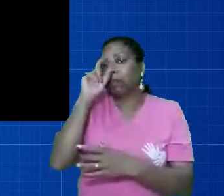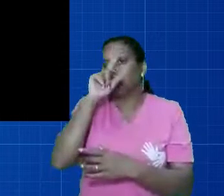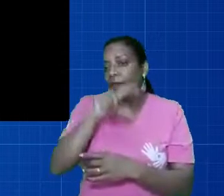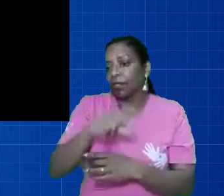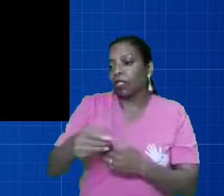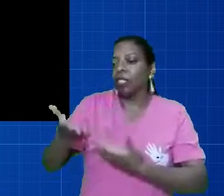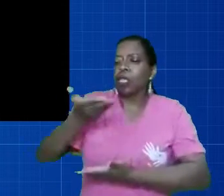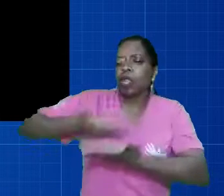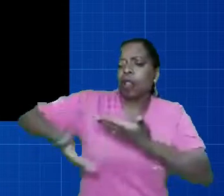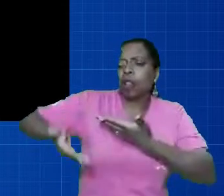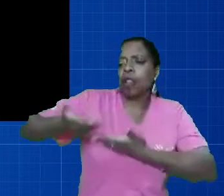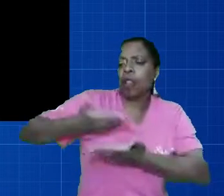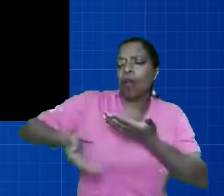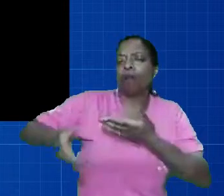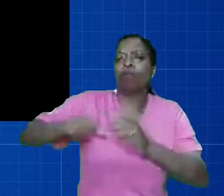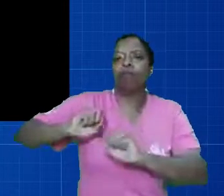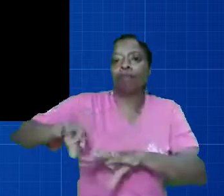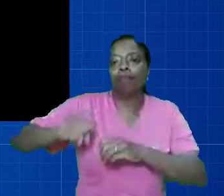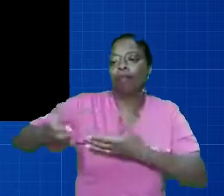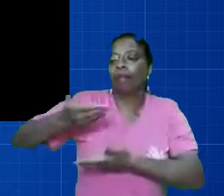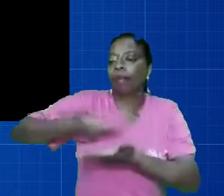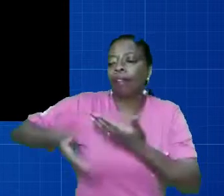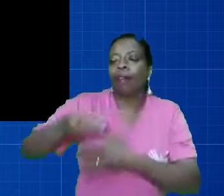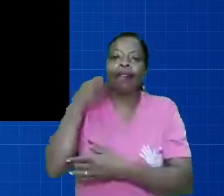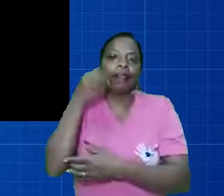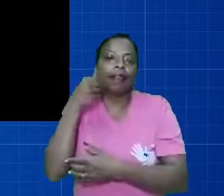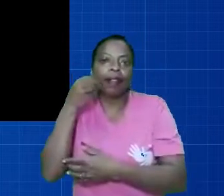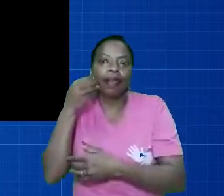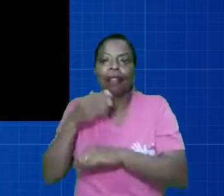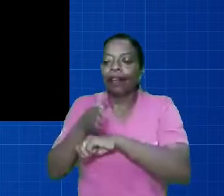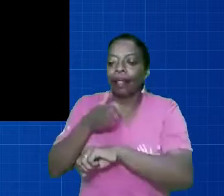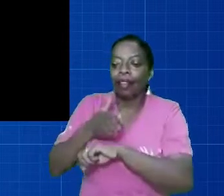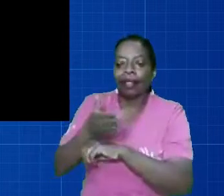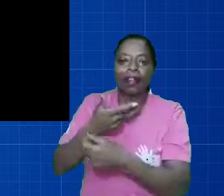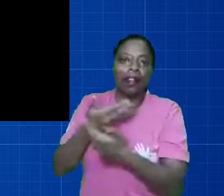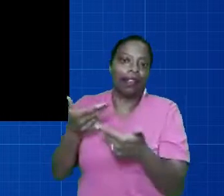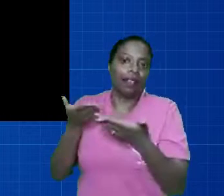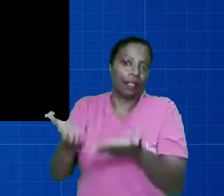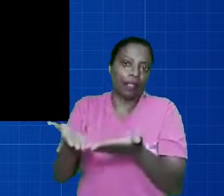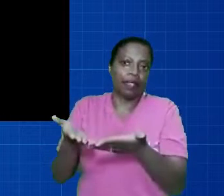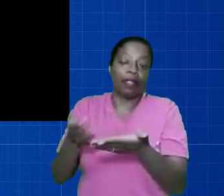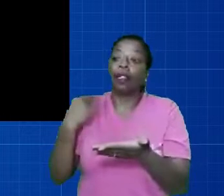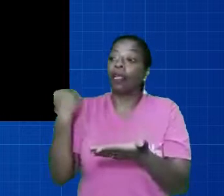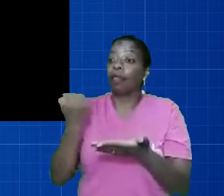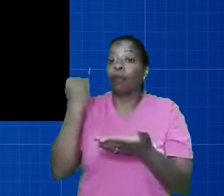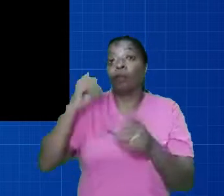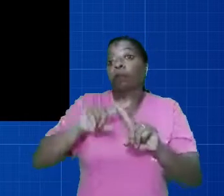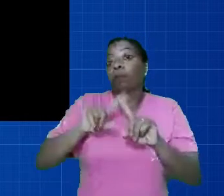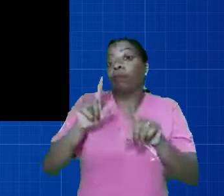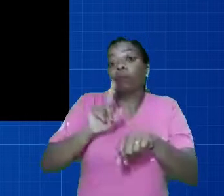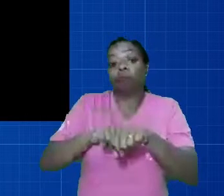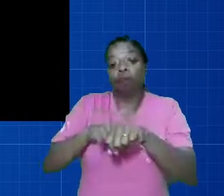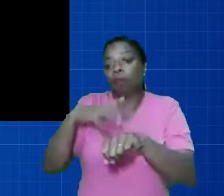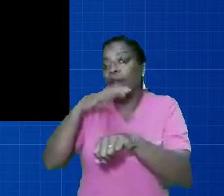esse movimento de experimentação ali, que é importante, né? É um momento válido isso de arte, né?